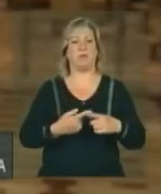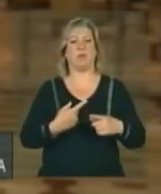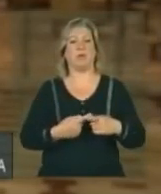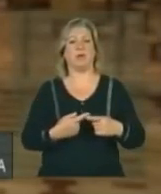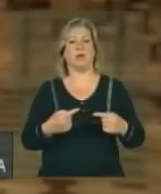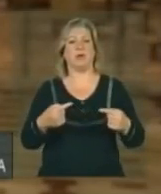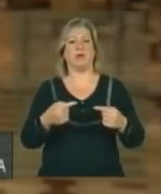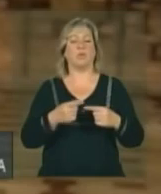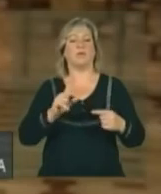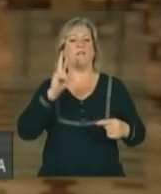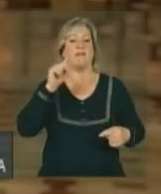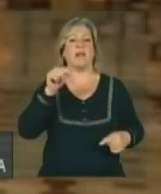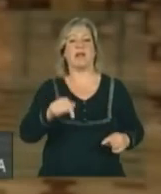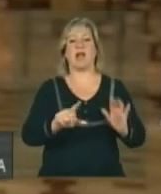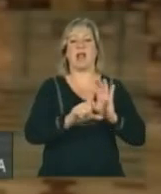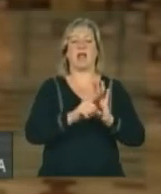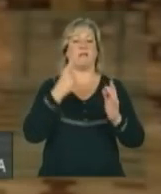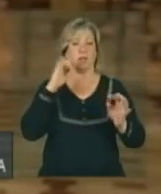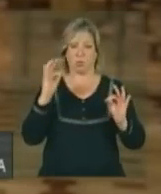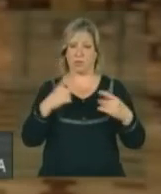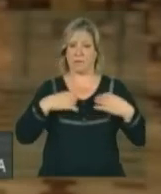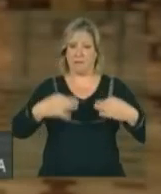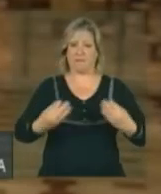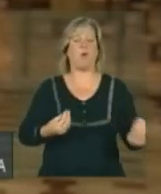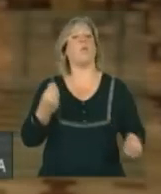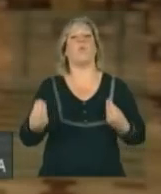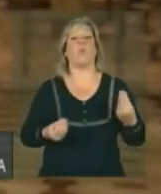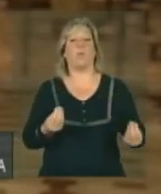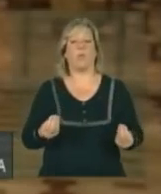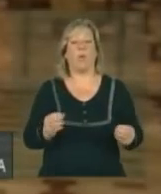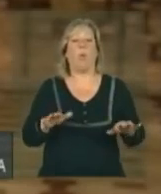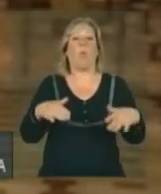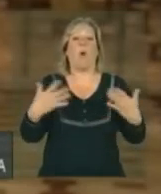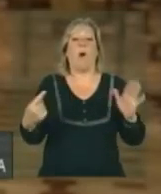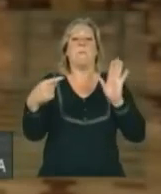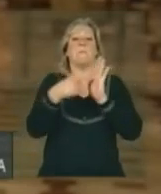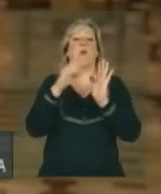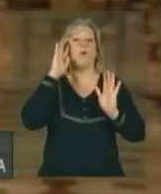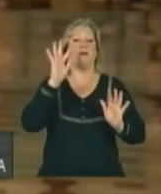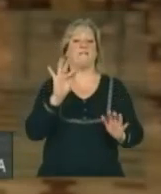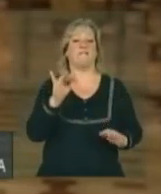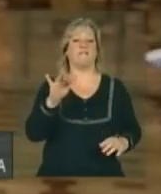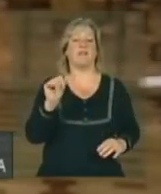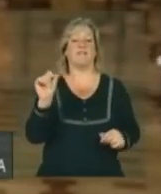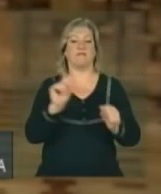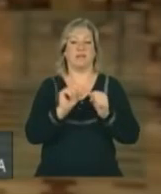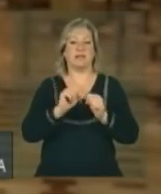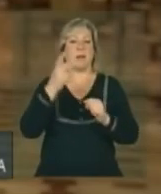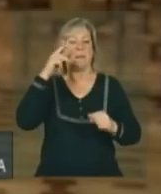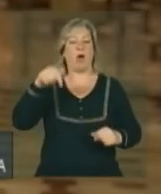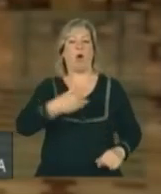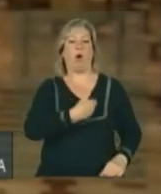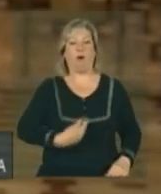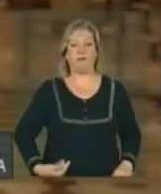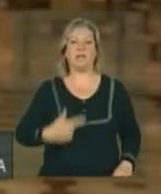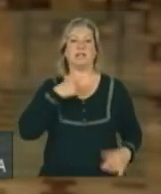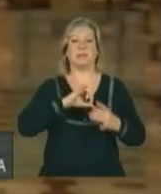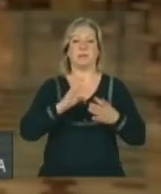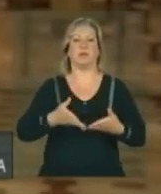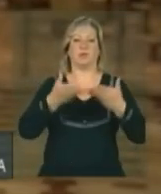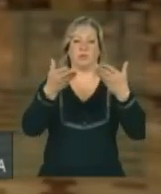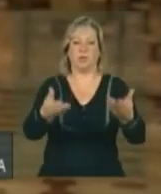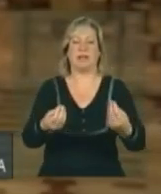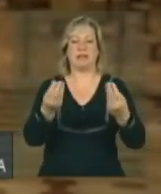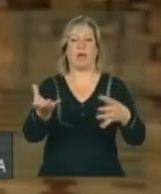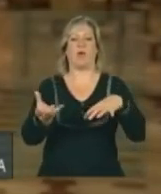rever a redação se está tudo perfeito do ponto de vista da FIFA. Quais são os pontos que a FIFA objetou para que o governo se disponha a levar ao